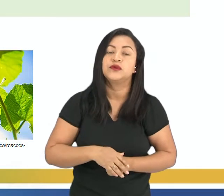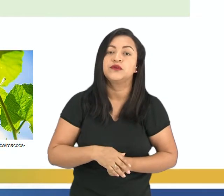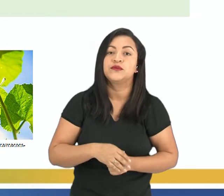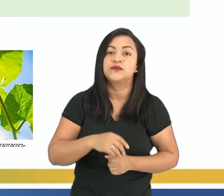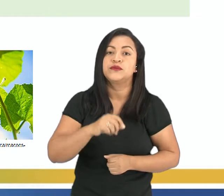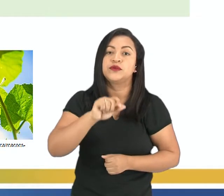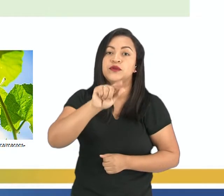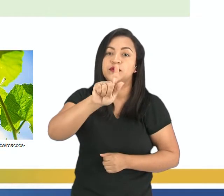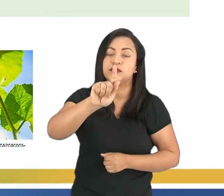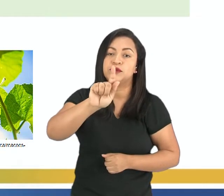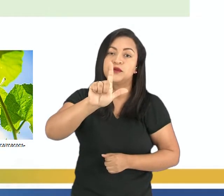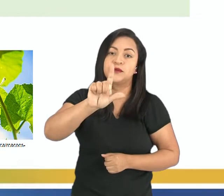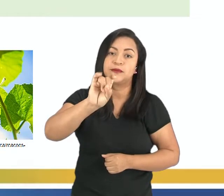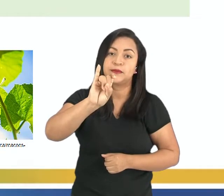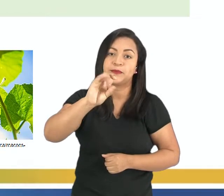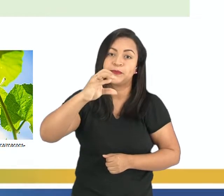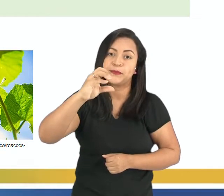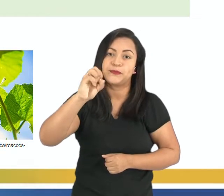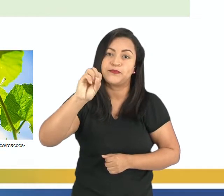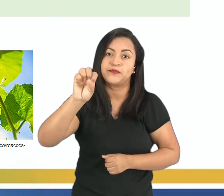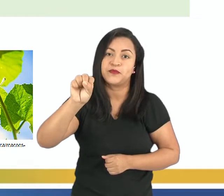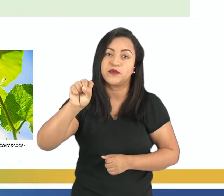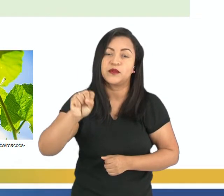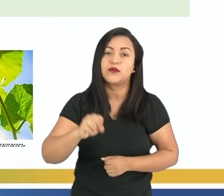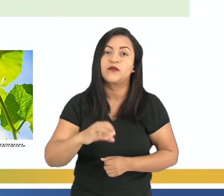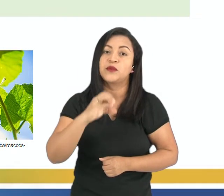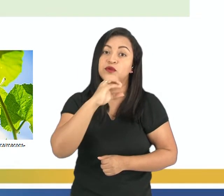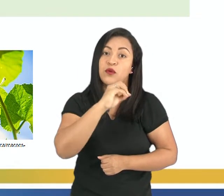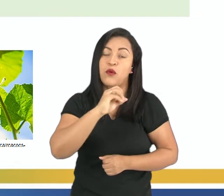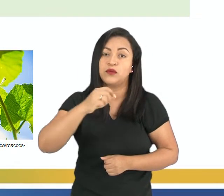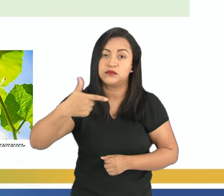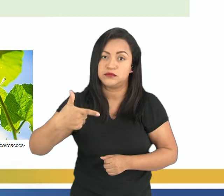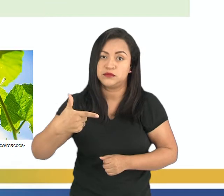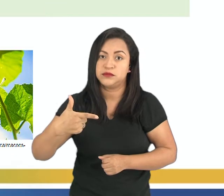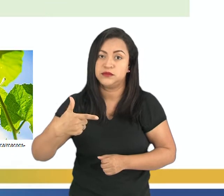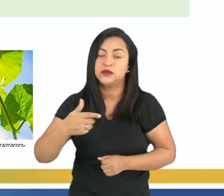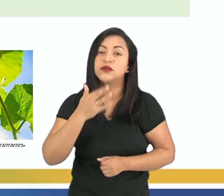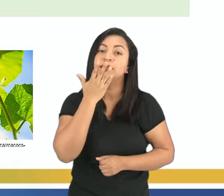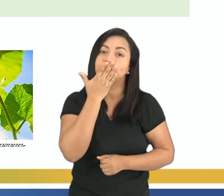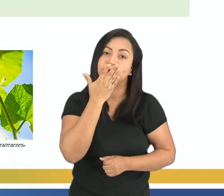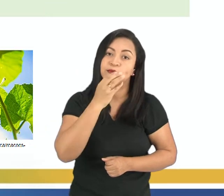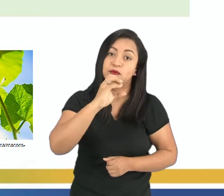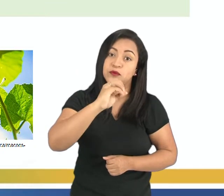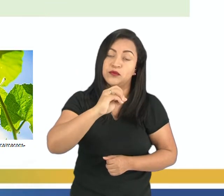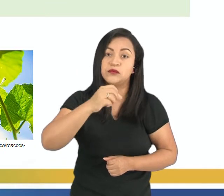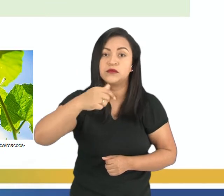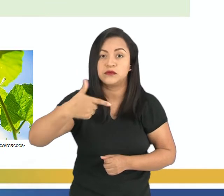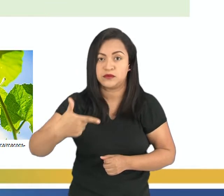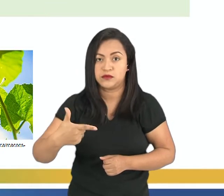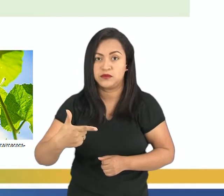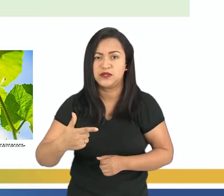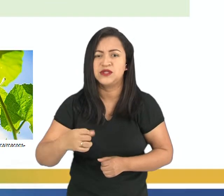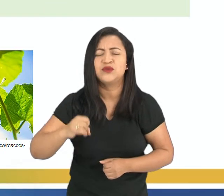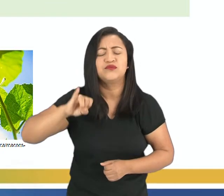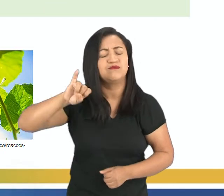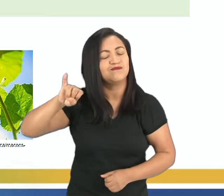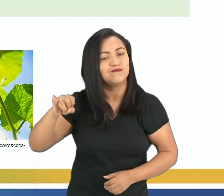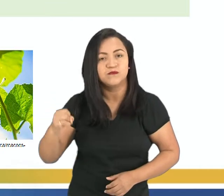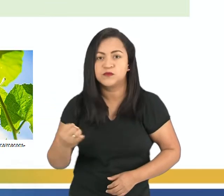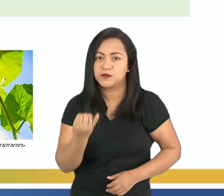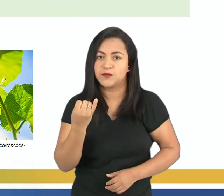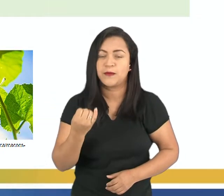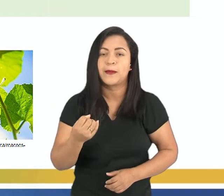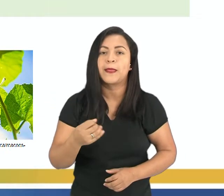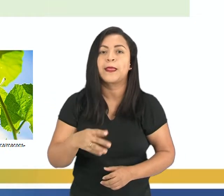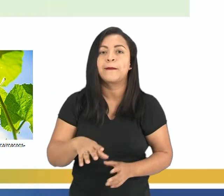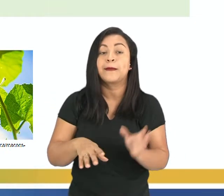e gás oxigênio. Esse açúcar e esse gás oxigênio, eles vão ser essenciais para que a